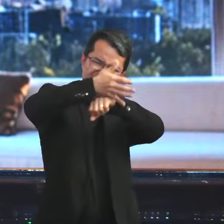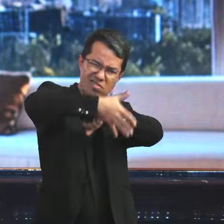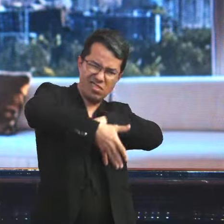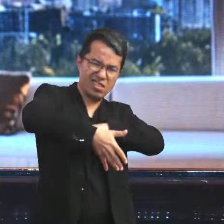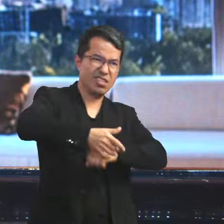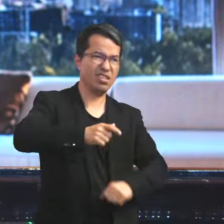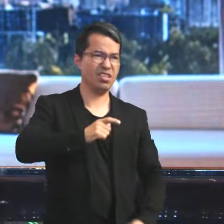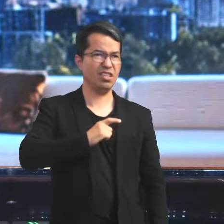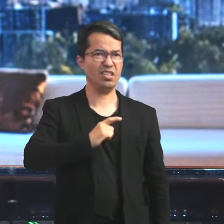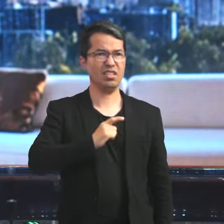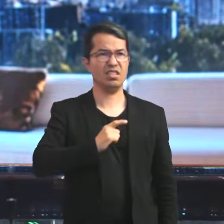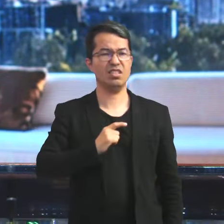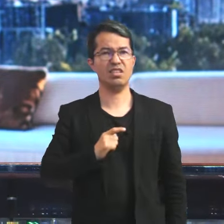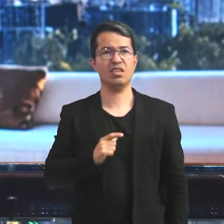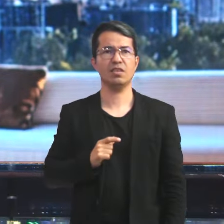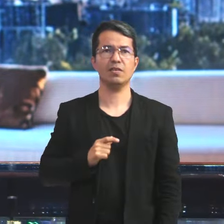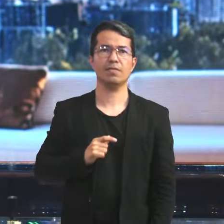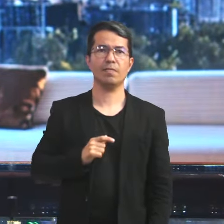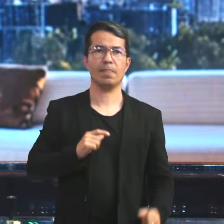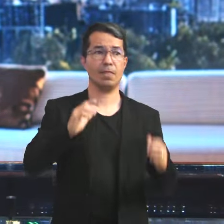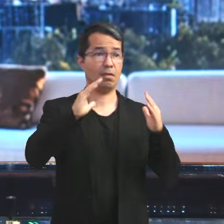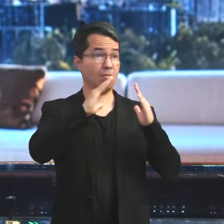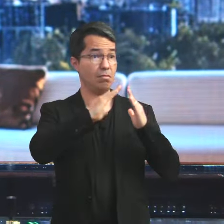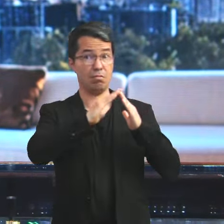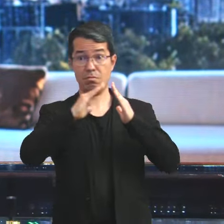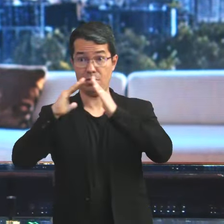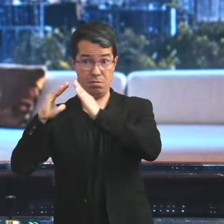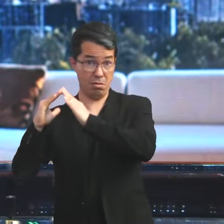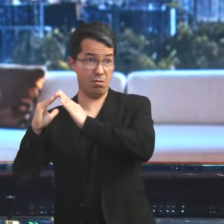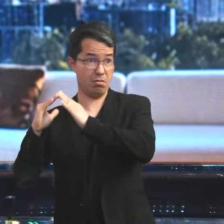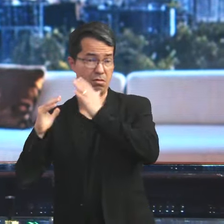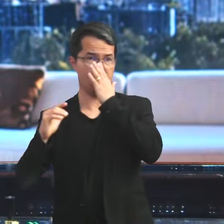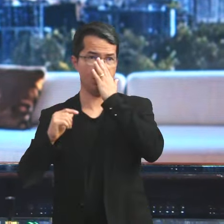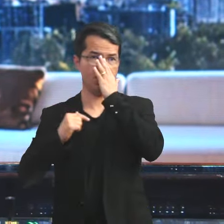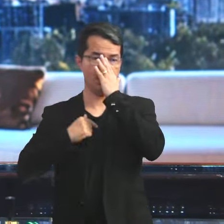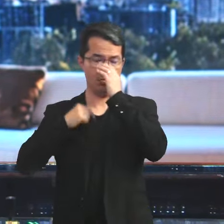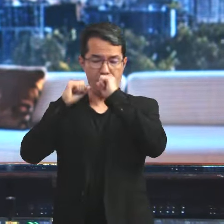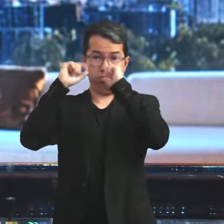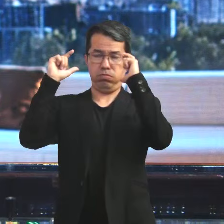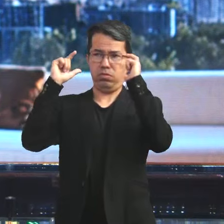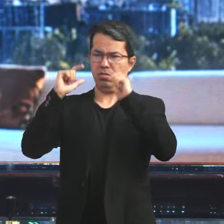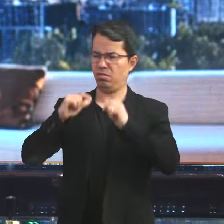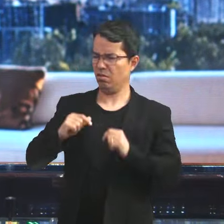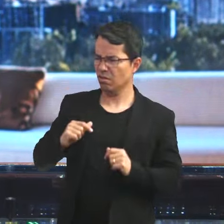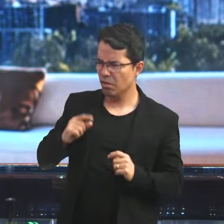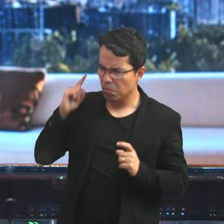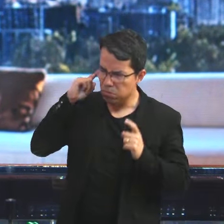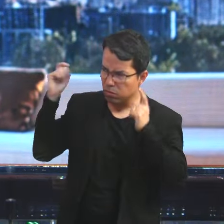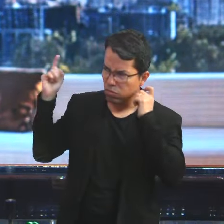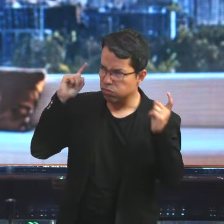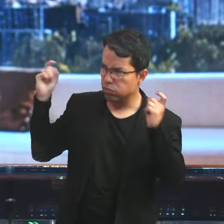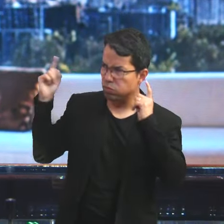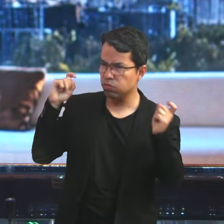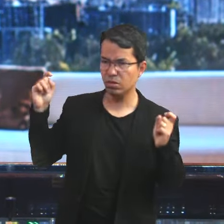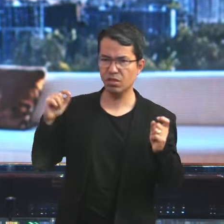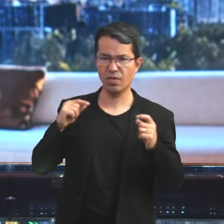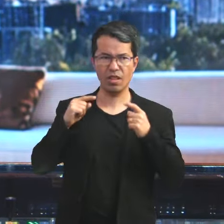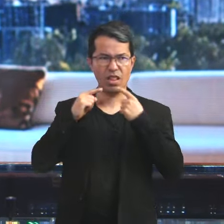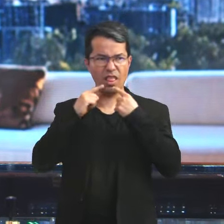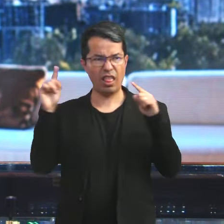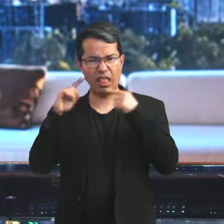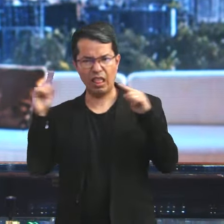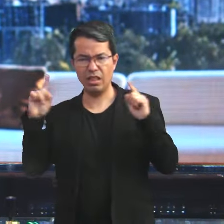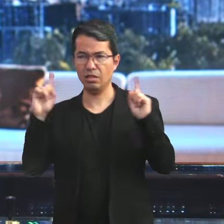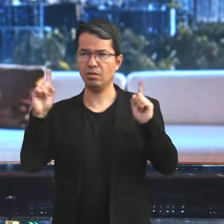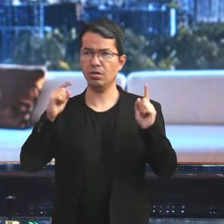Eu acho que eu não sei o que aconteceu mas estava um barulho eu acordei de madrugada Eu não reclamei eu comecei